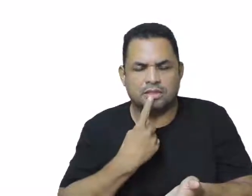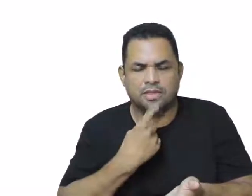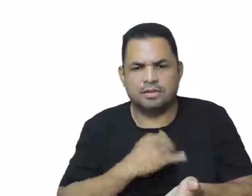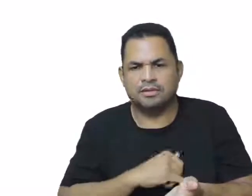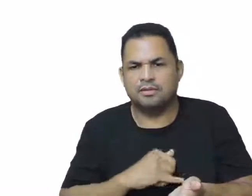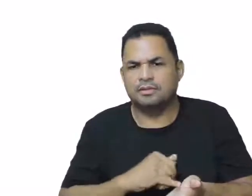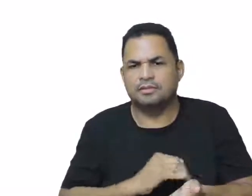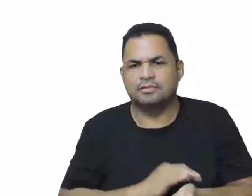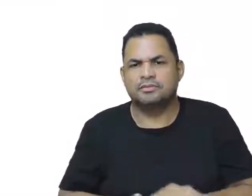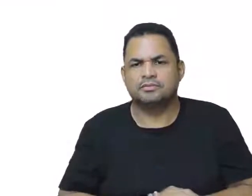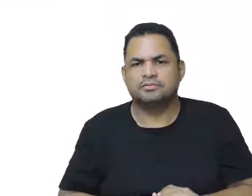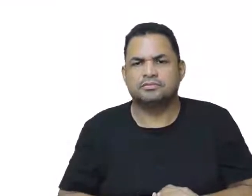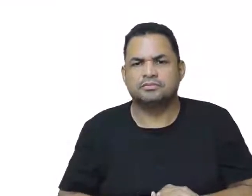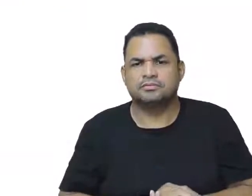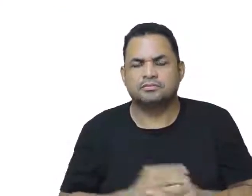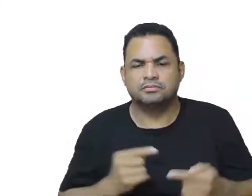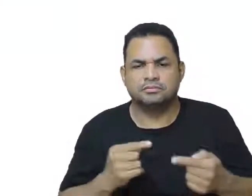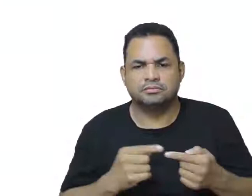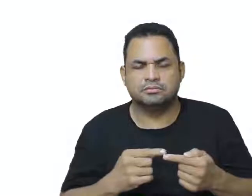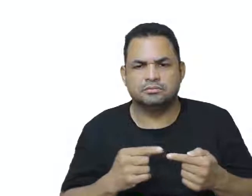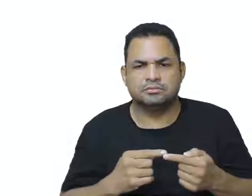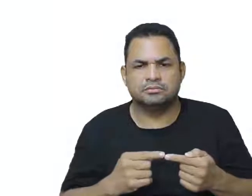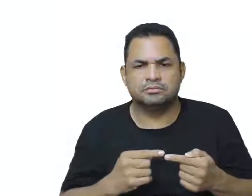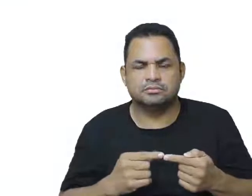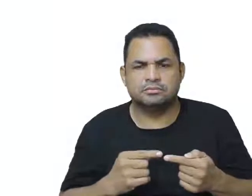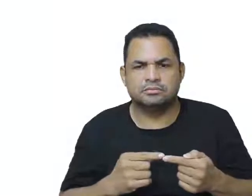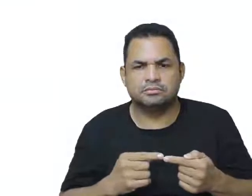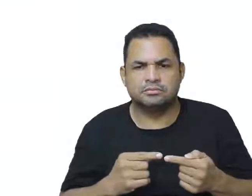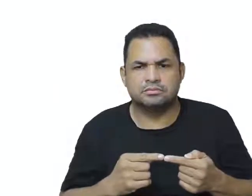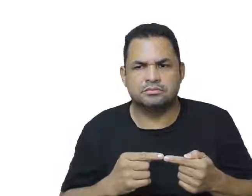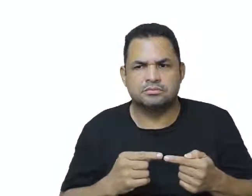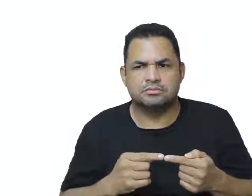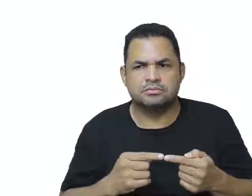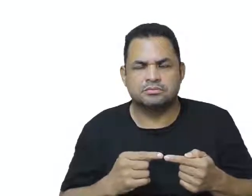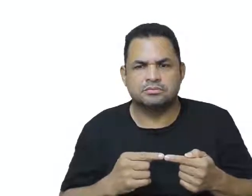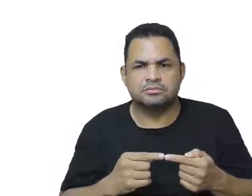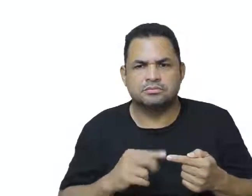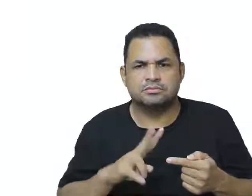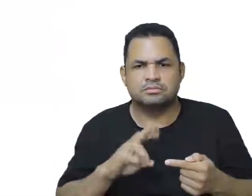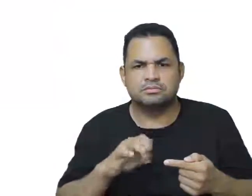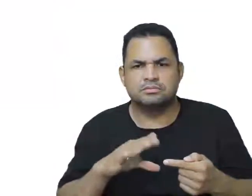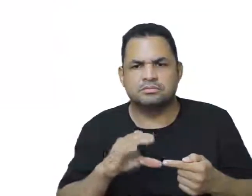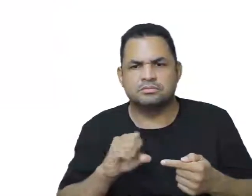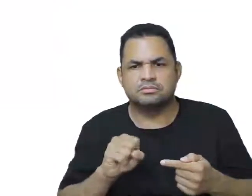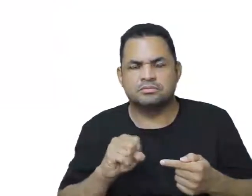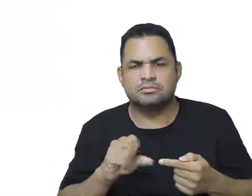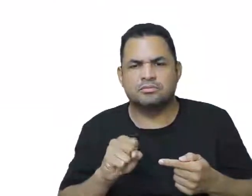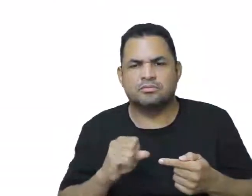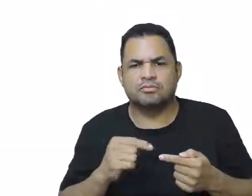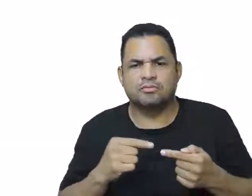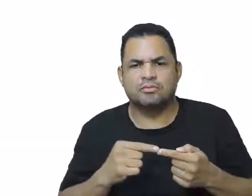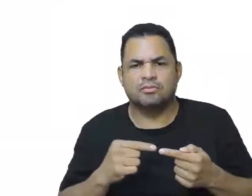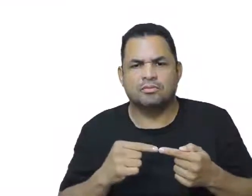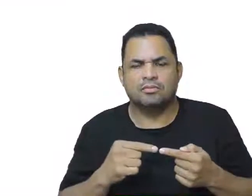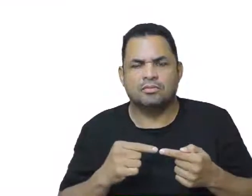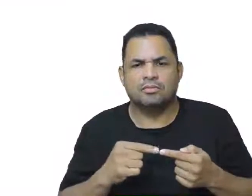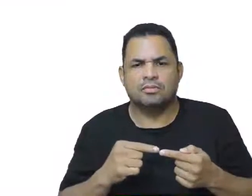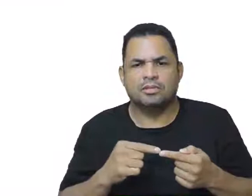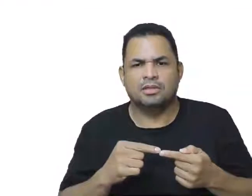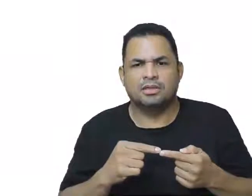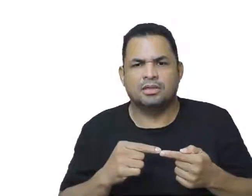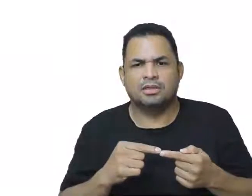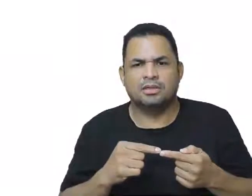Esse sangue, em contato com esses vasos sanguíneos do conjuntivo, em contato com o tecido